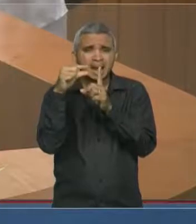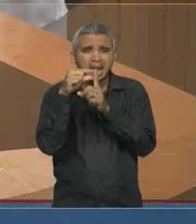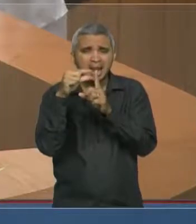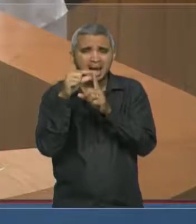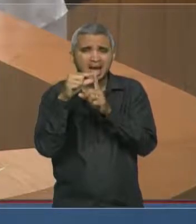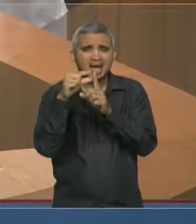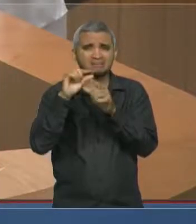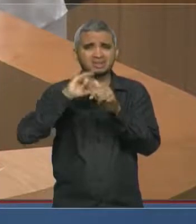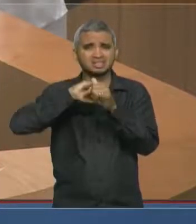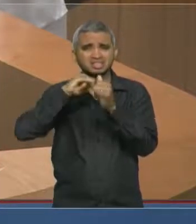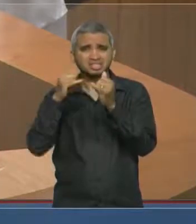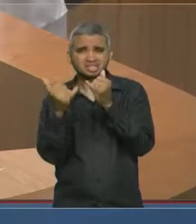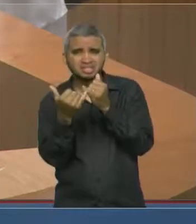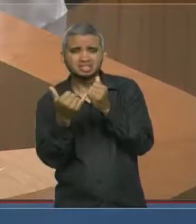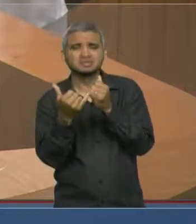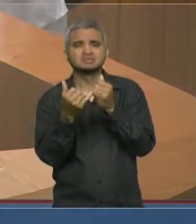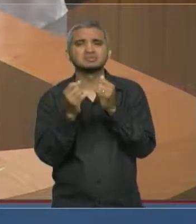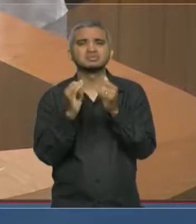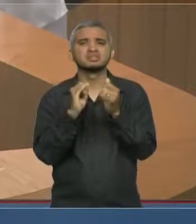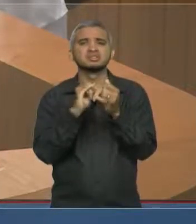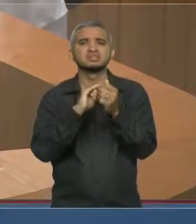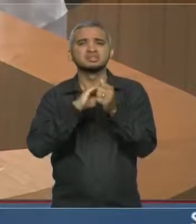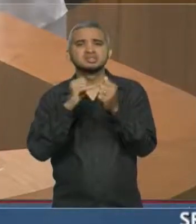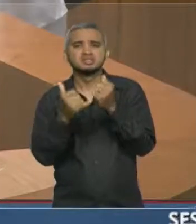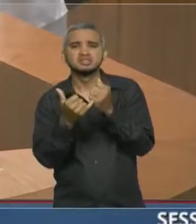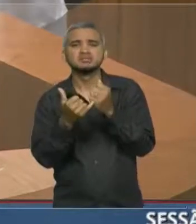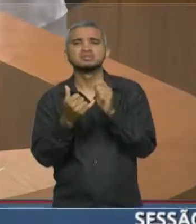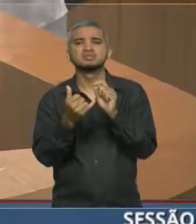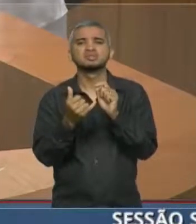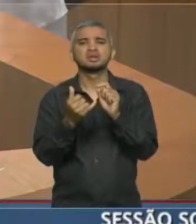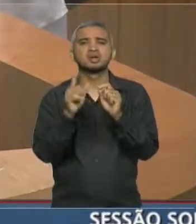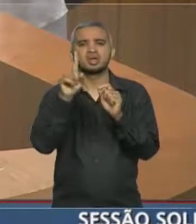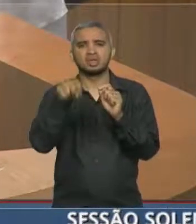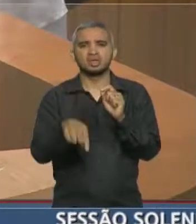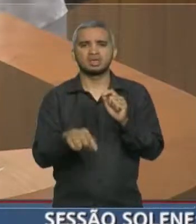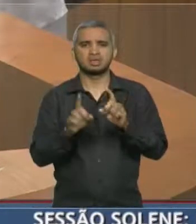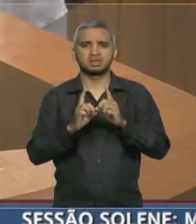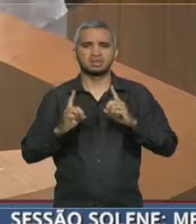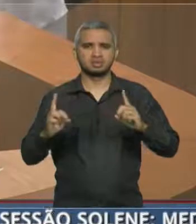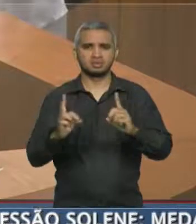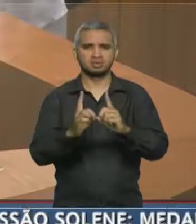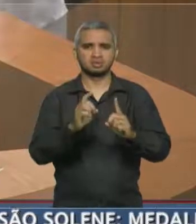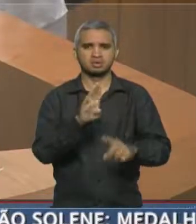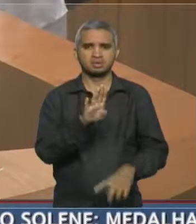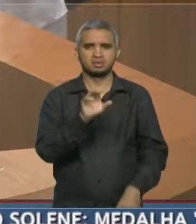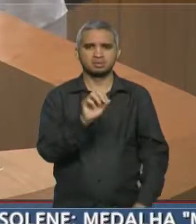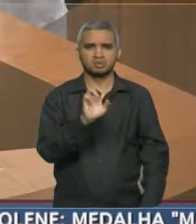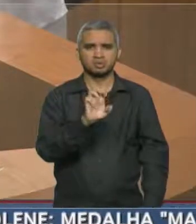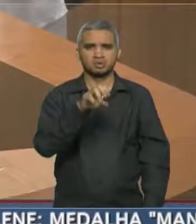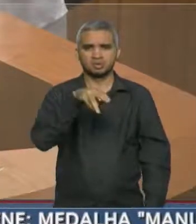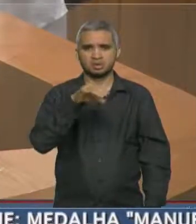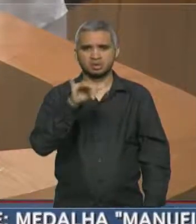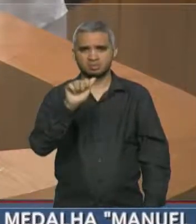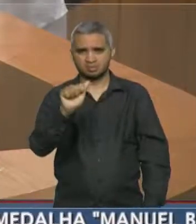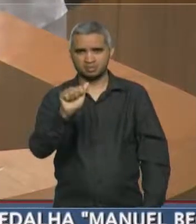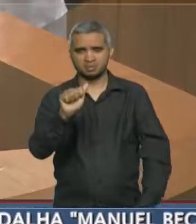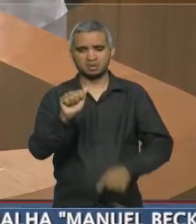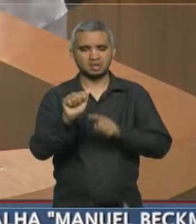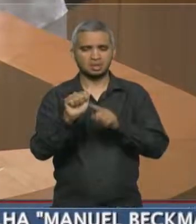nome dele, que é o desembargador Boema. Essa pessoa extraordinária, de um bom